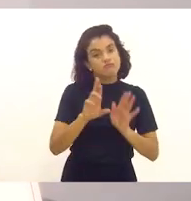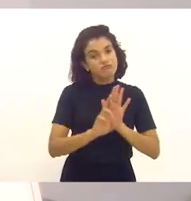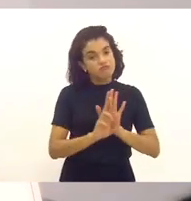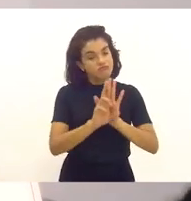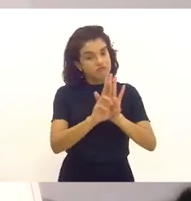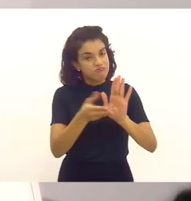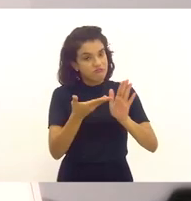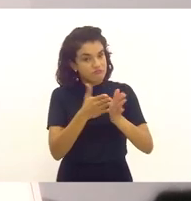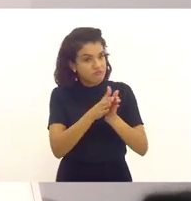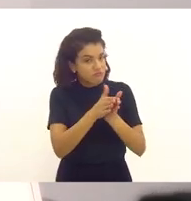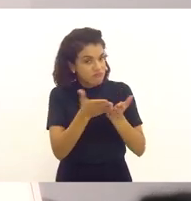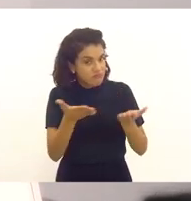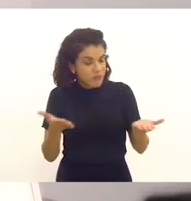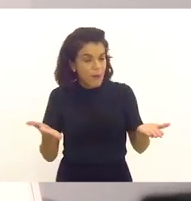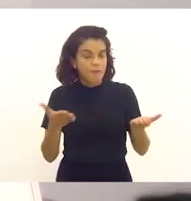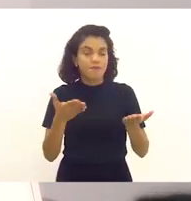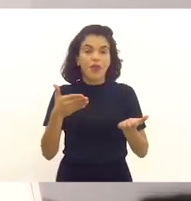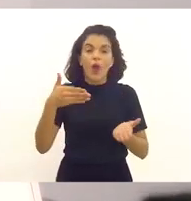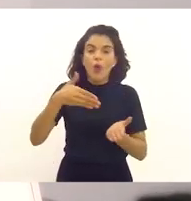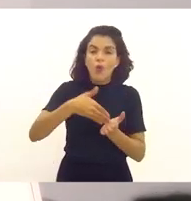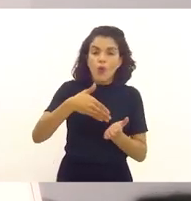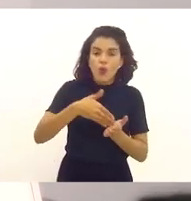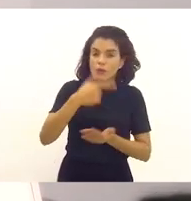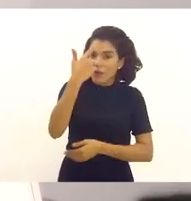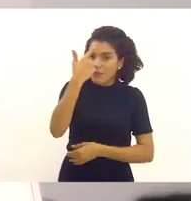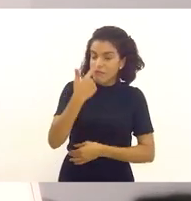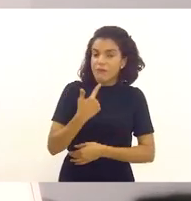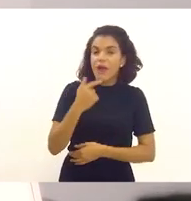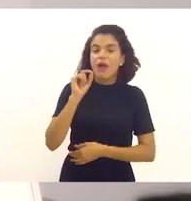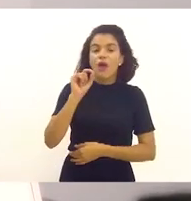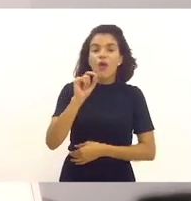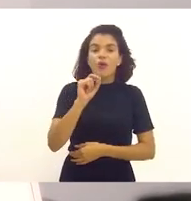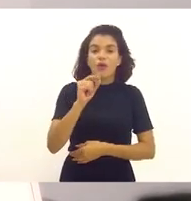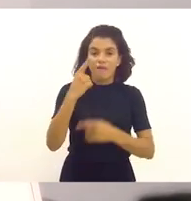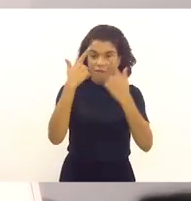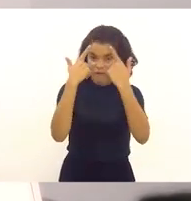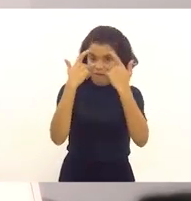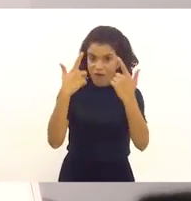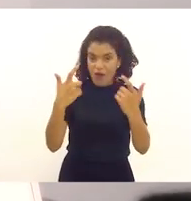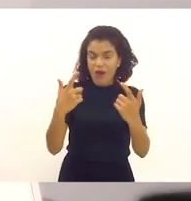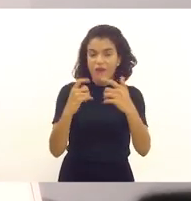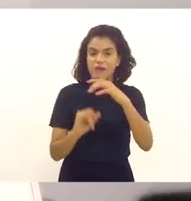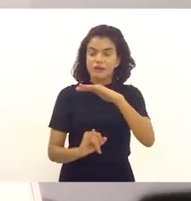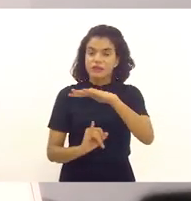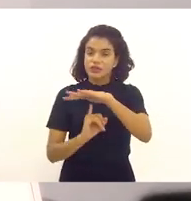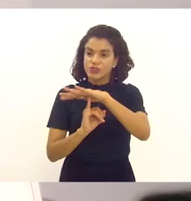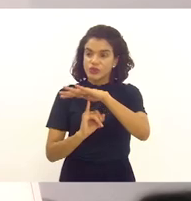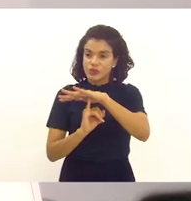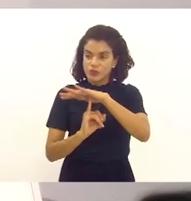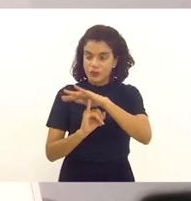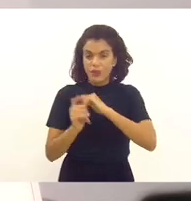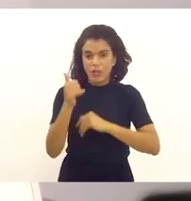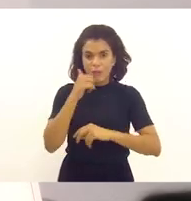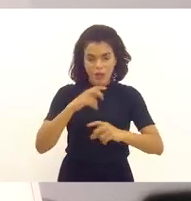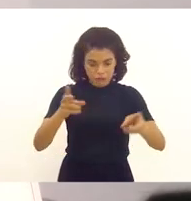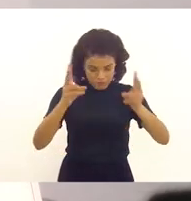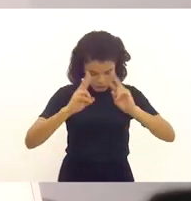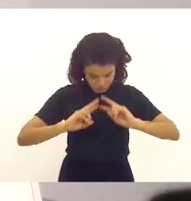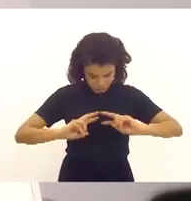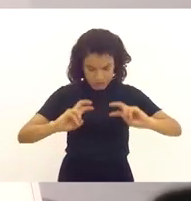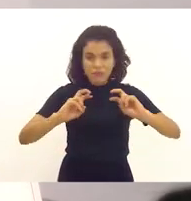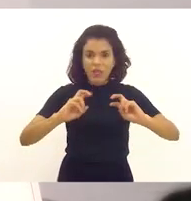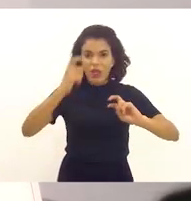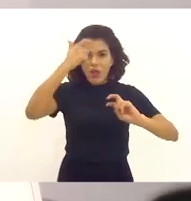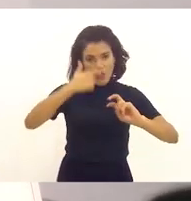uma das últimas imagens é exatamente a violência institucional de modo que a mulher ela possa se perceber muitas vezes